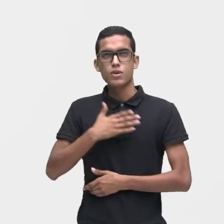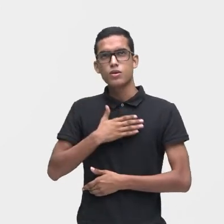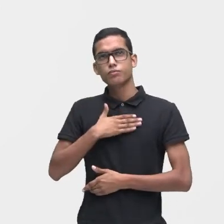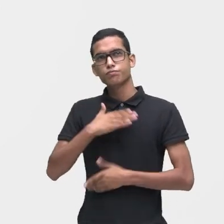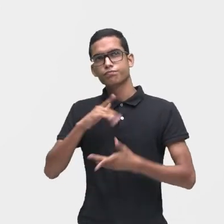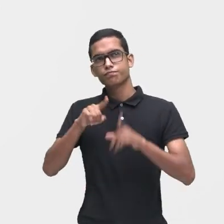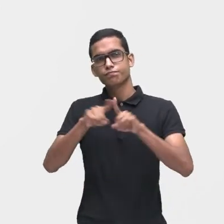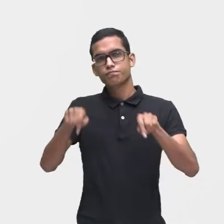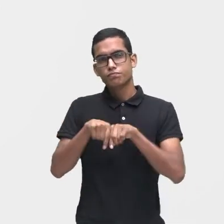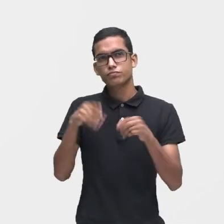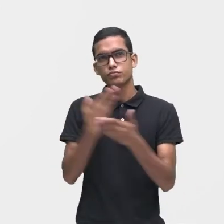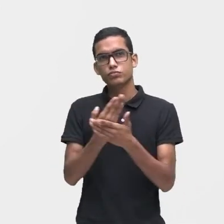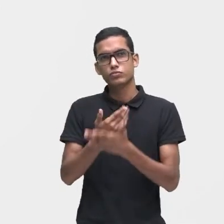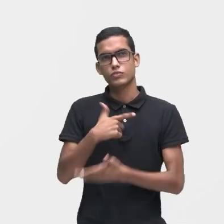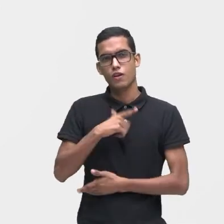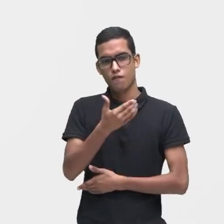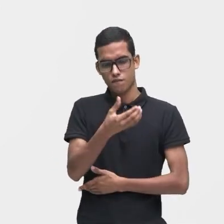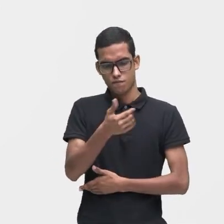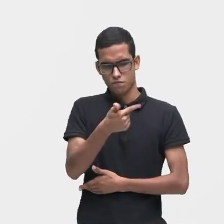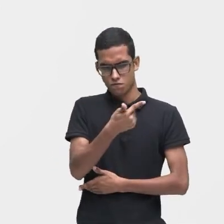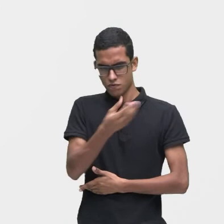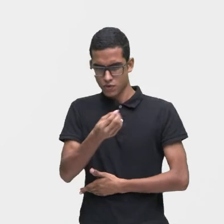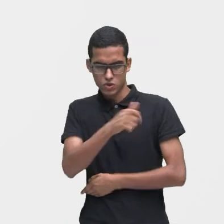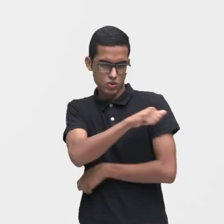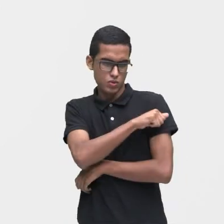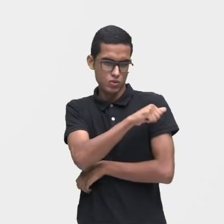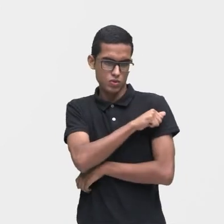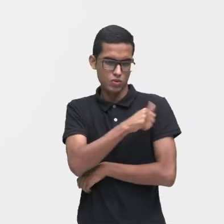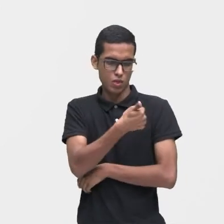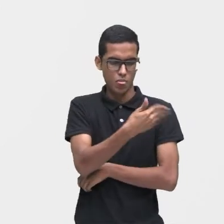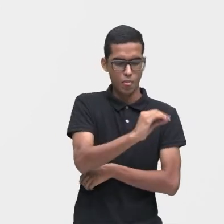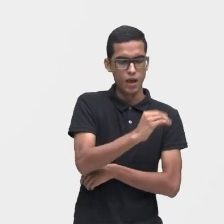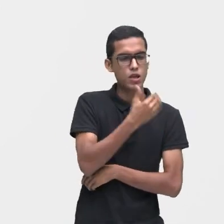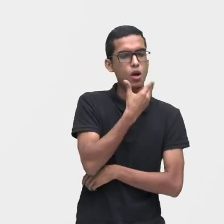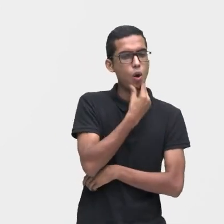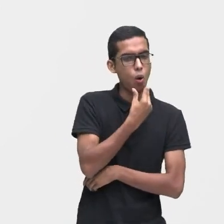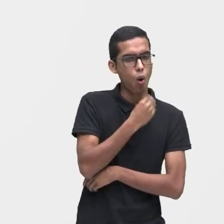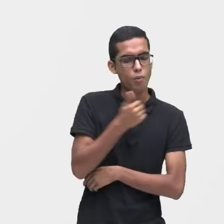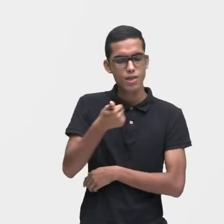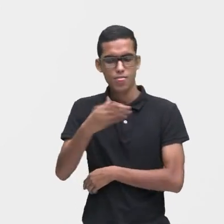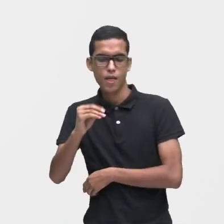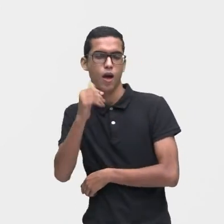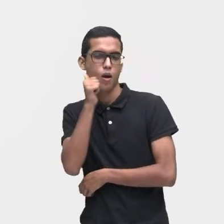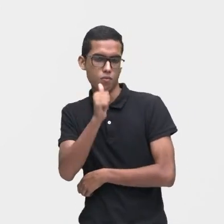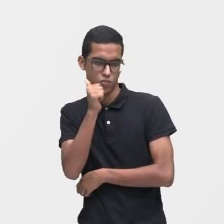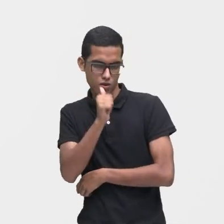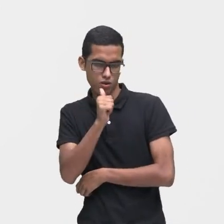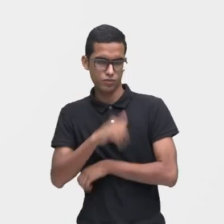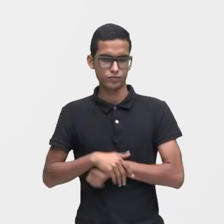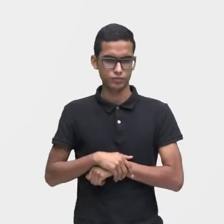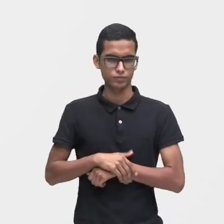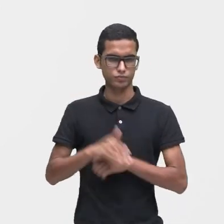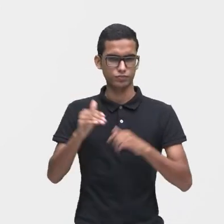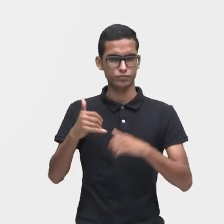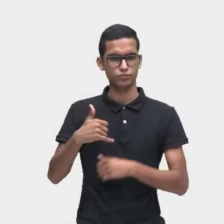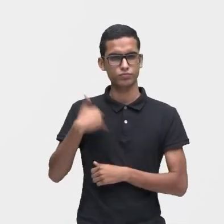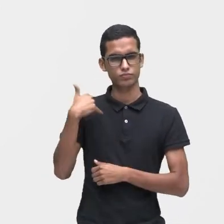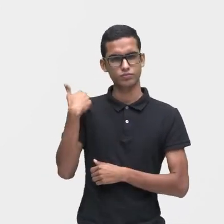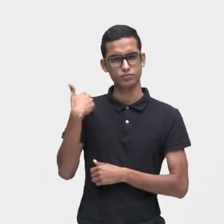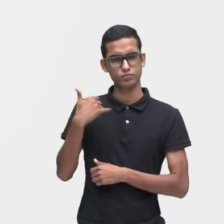nós temos 20 alunos, 10 homens e 10 mulheres. A faixa etária deles fica